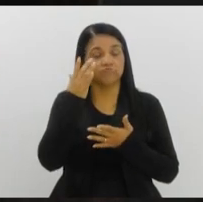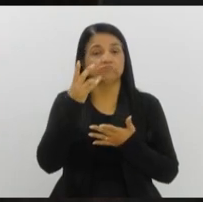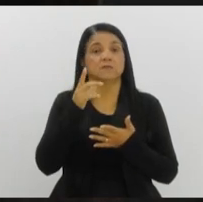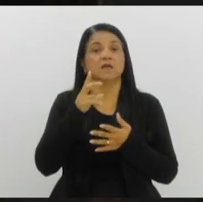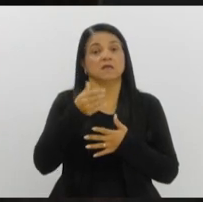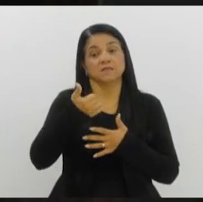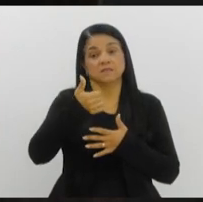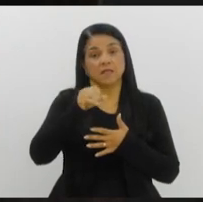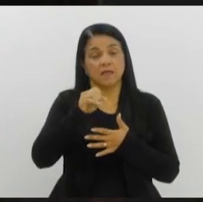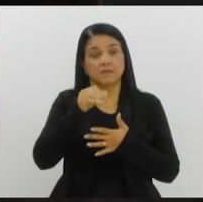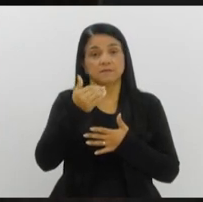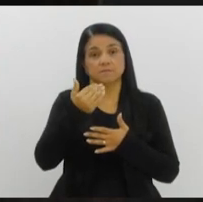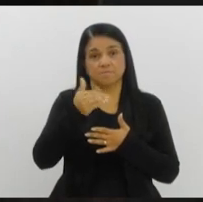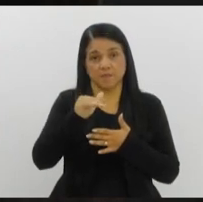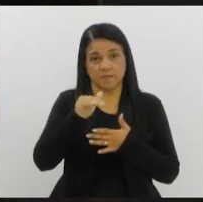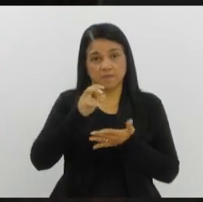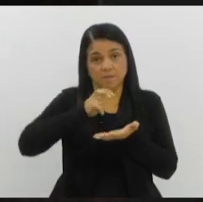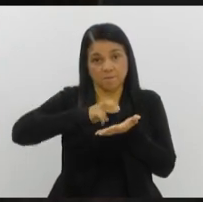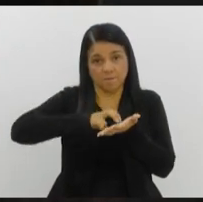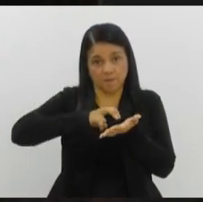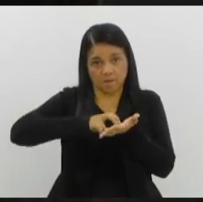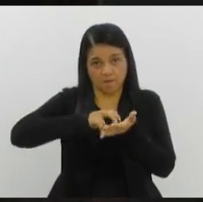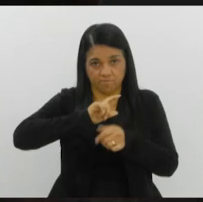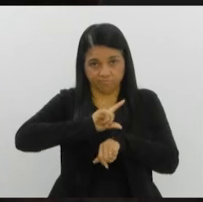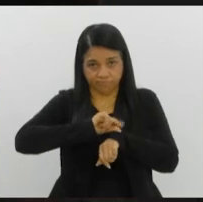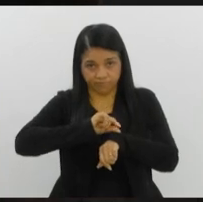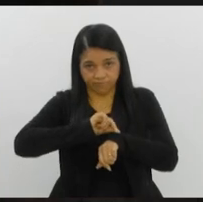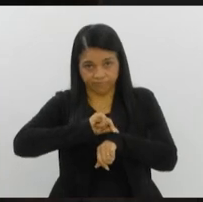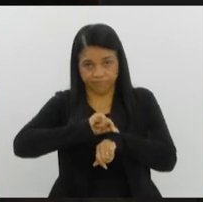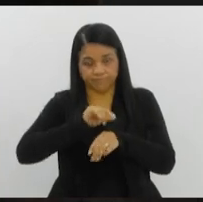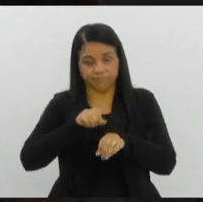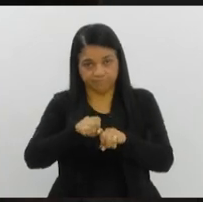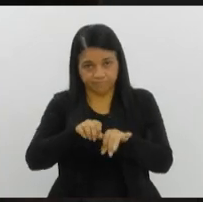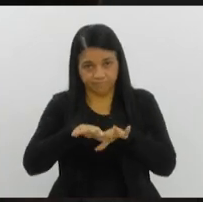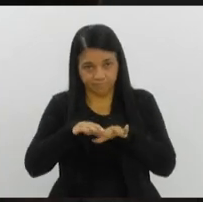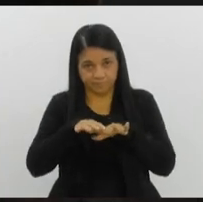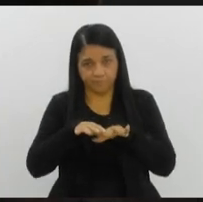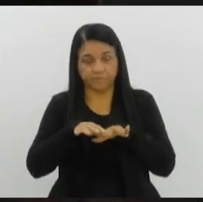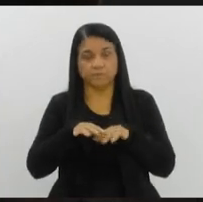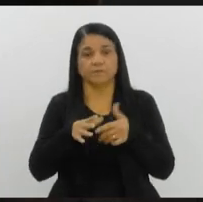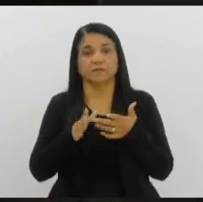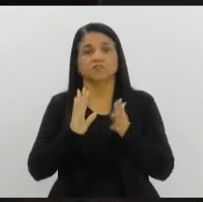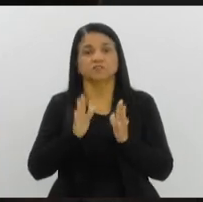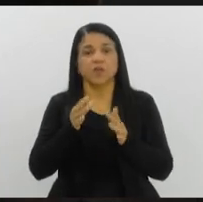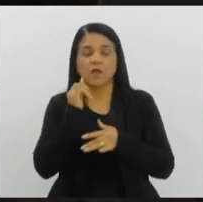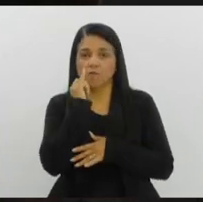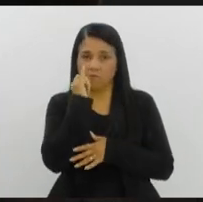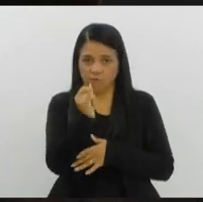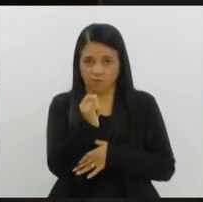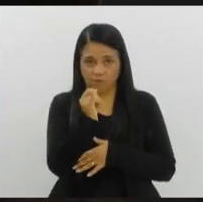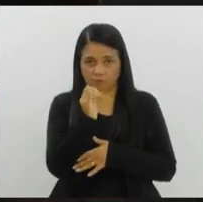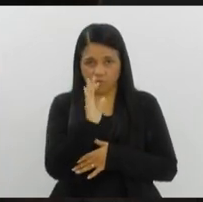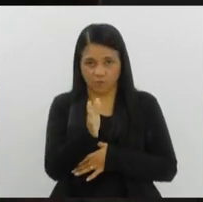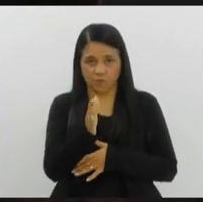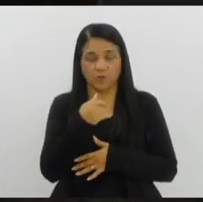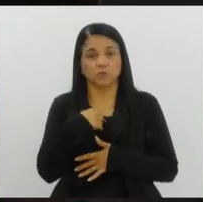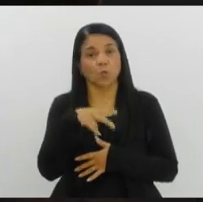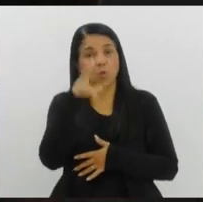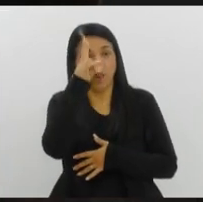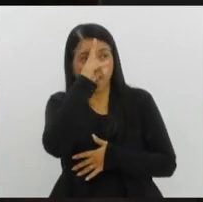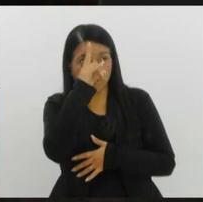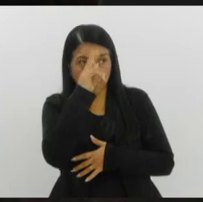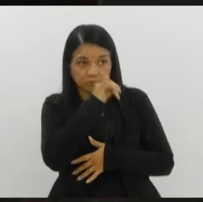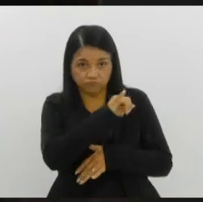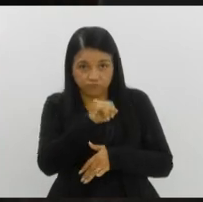às 10h30 da manhã, conforme já foi informado, mas a gente está só lembrando.